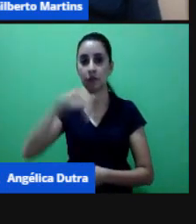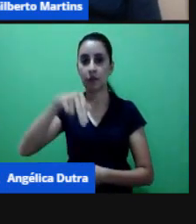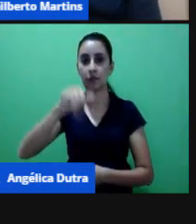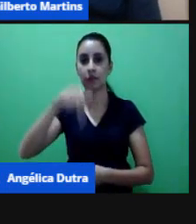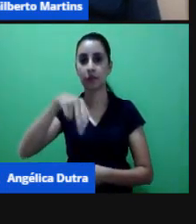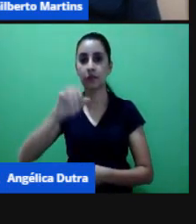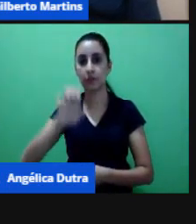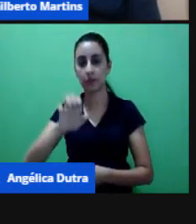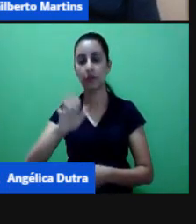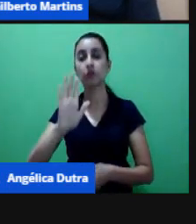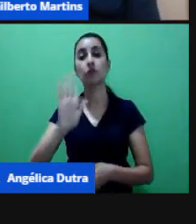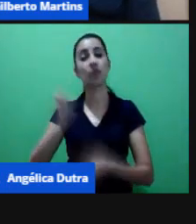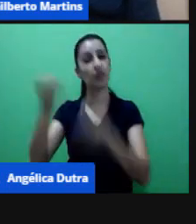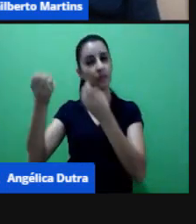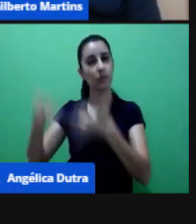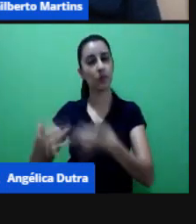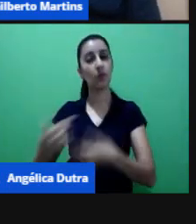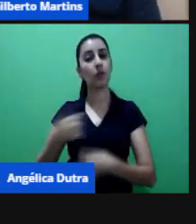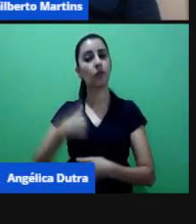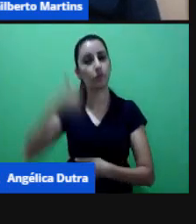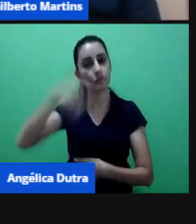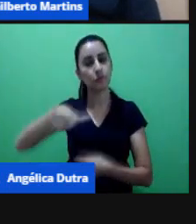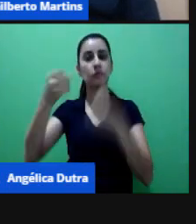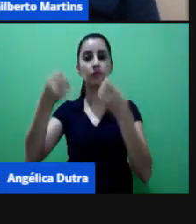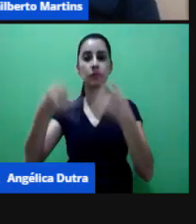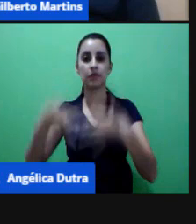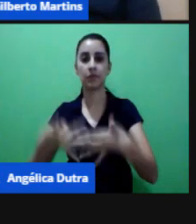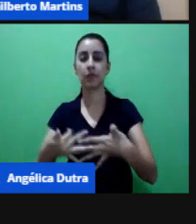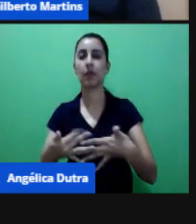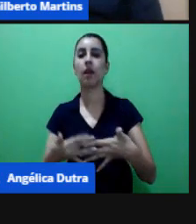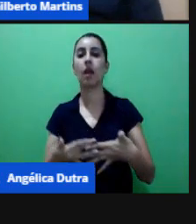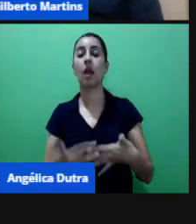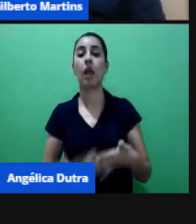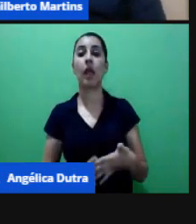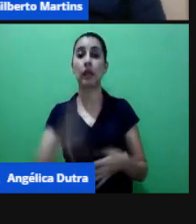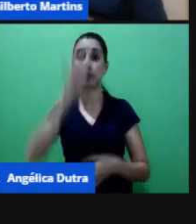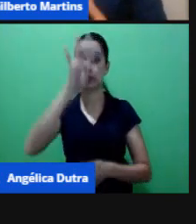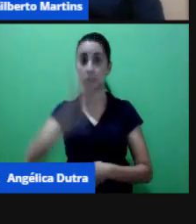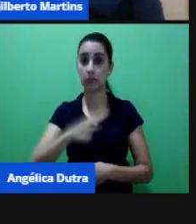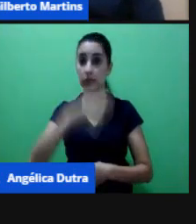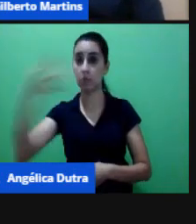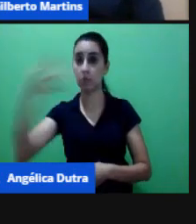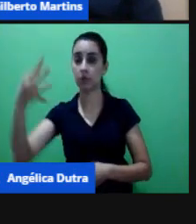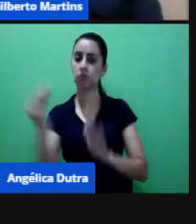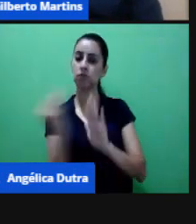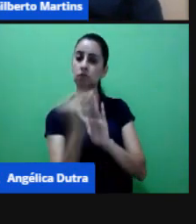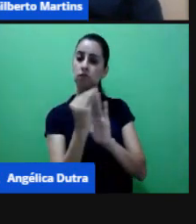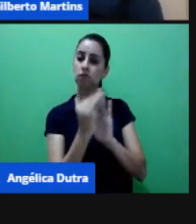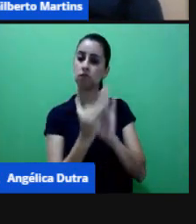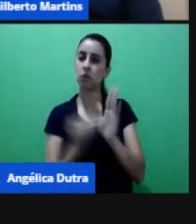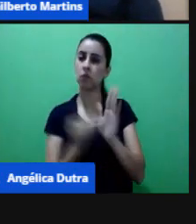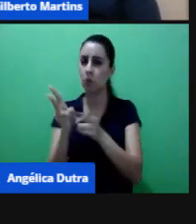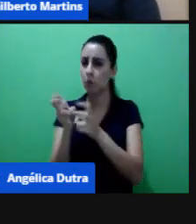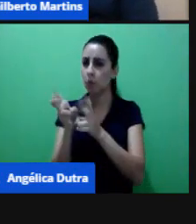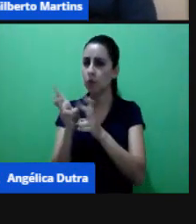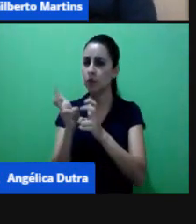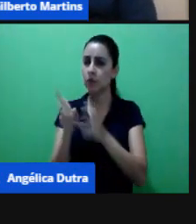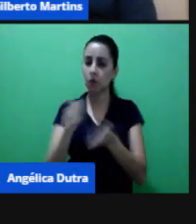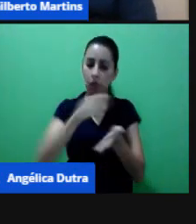aqui frisar essa fala, que essa questão de tabulação, de observação, do